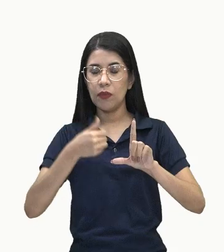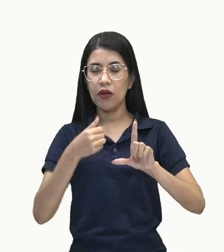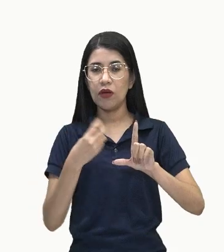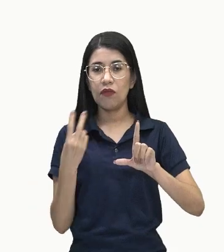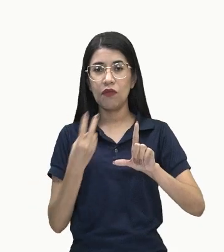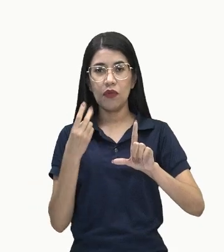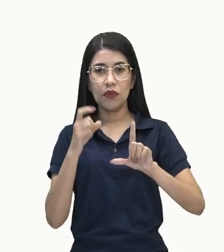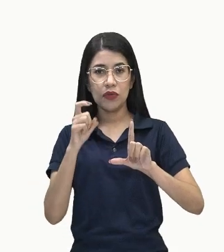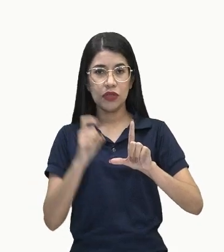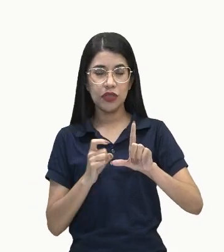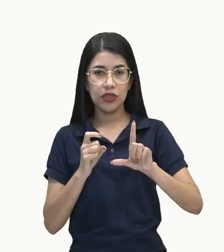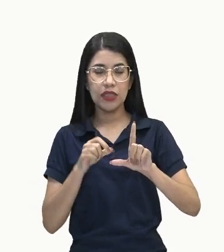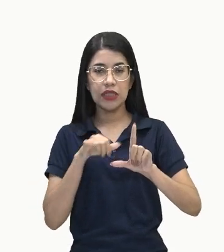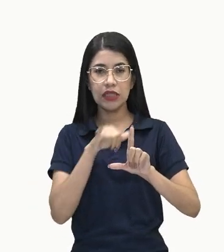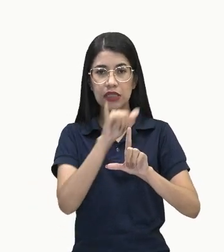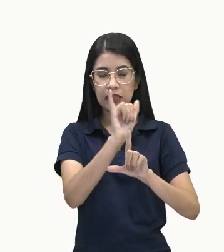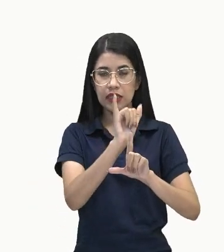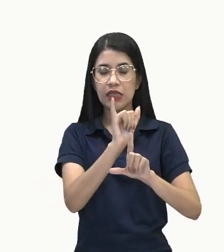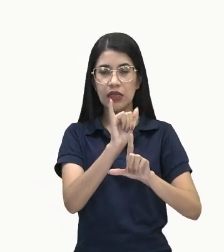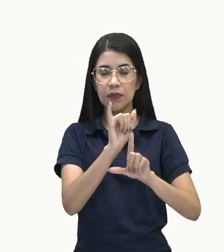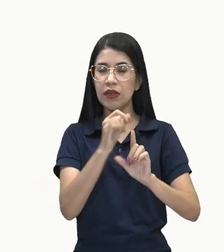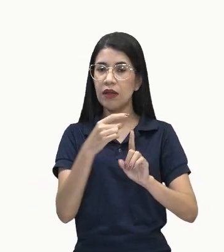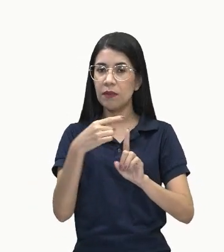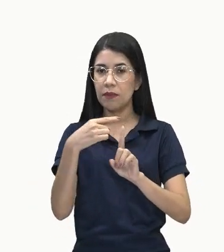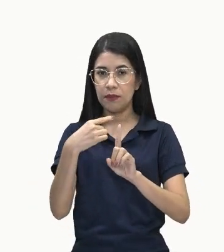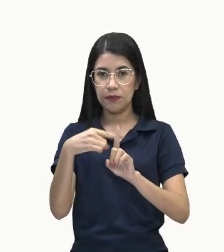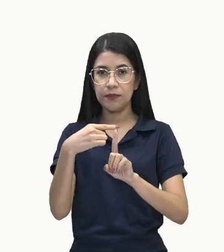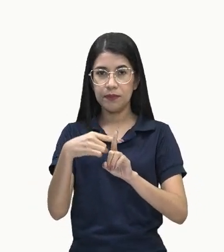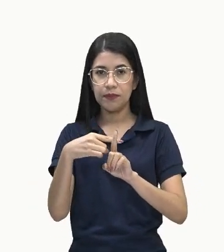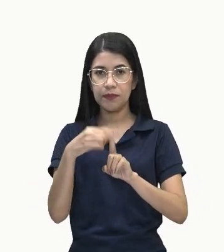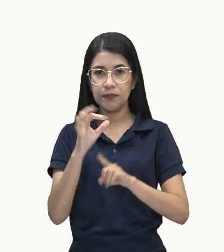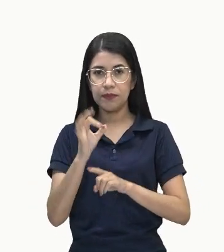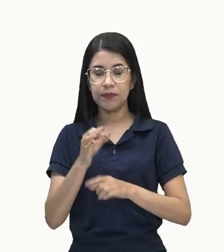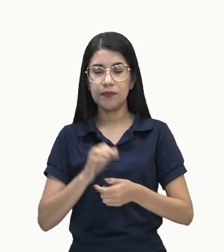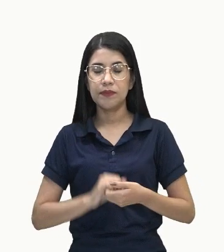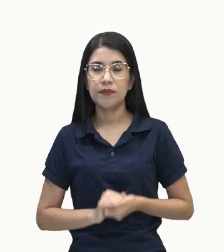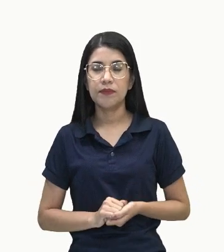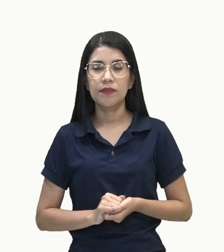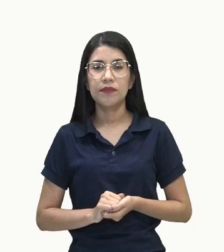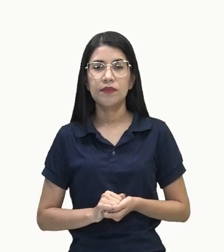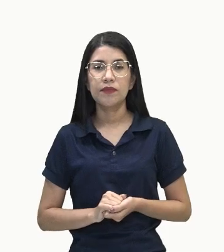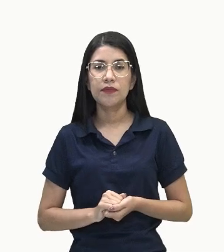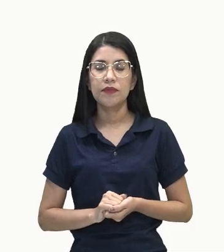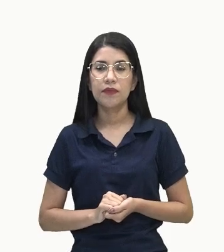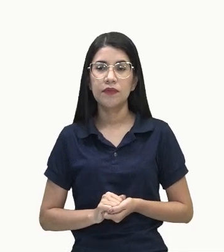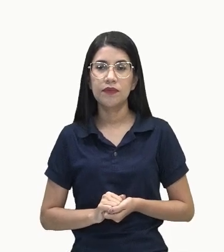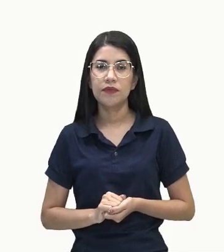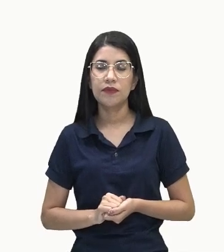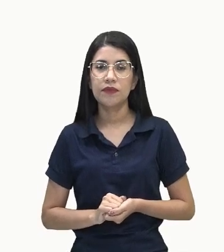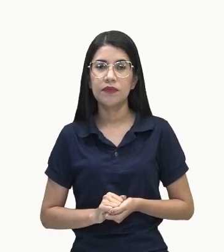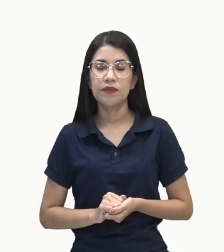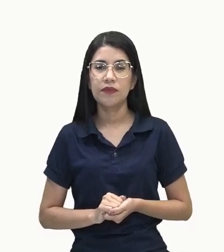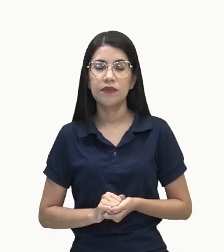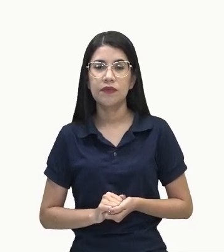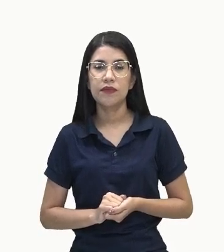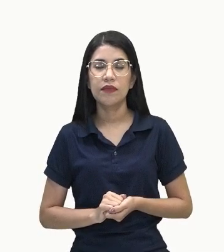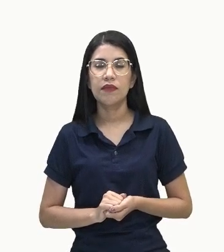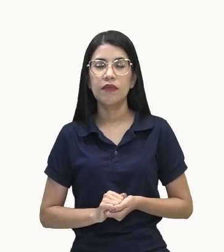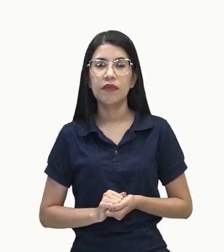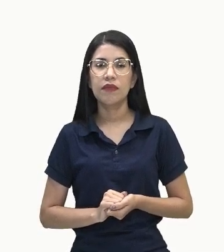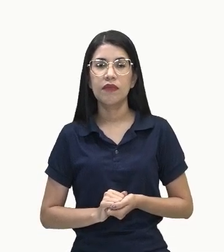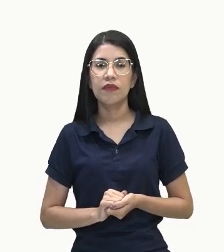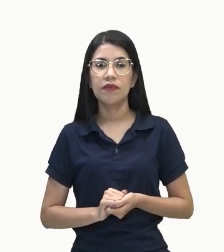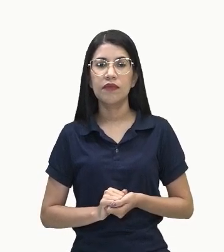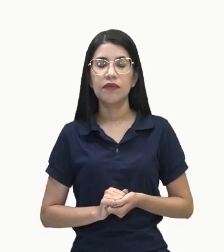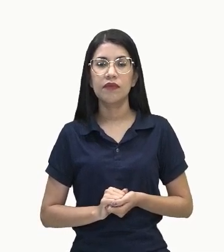x e os valores de y, todos eles são positivos, tá? Bem, olha só, gente, vamos voltar aqui que eu já me